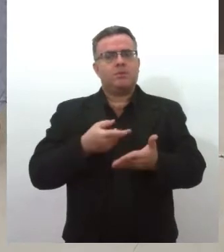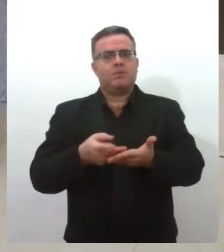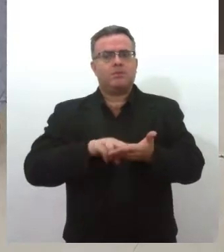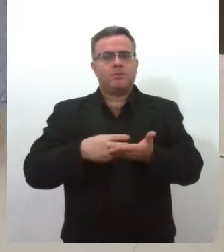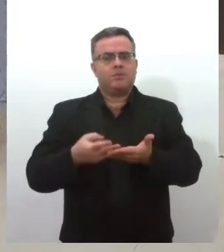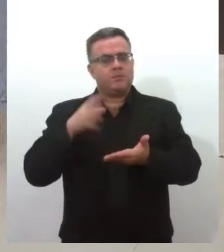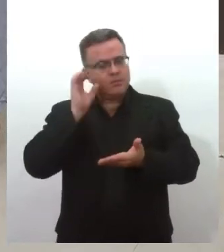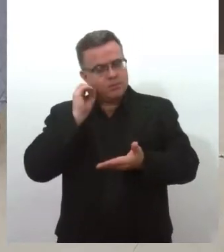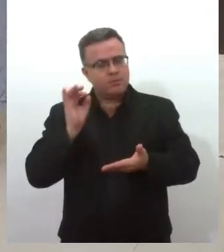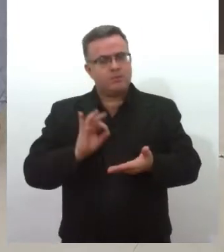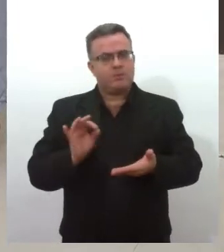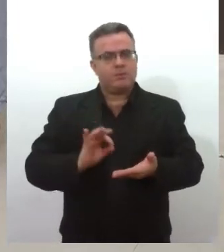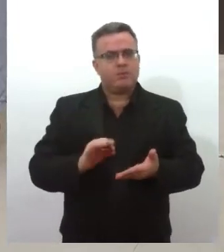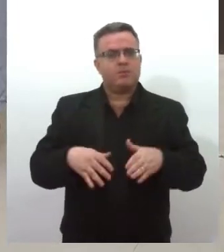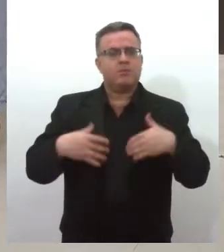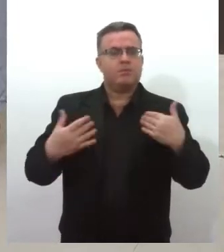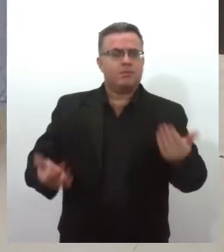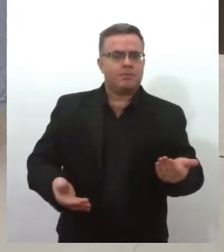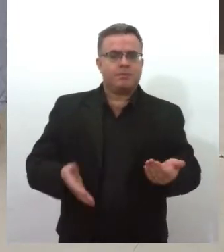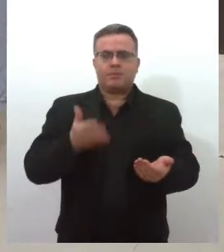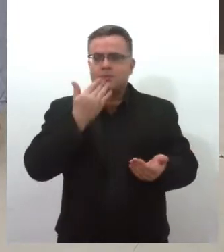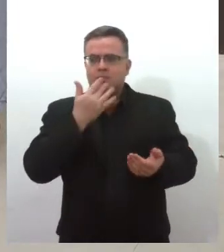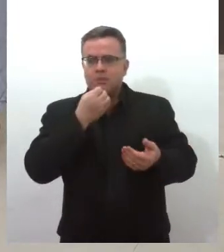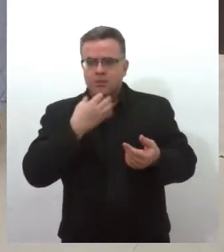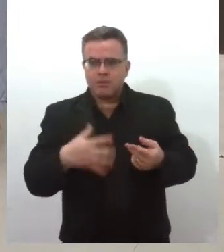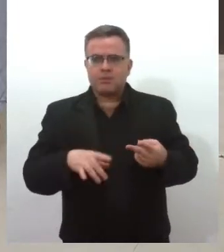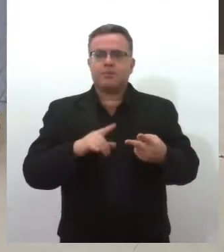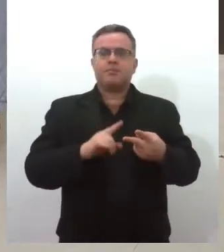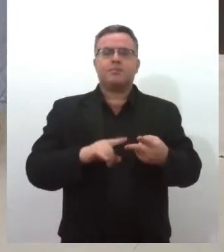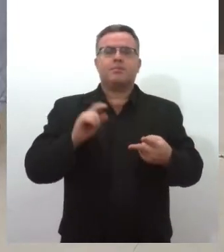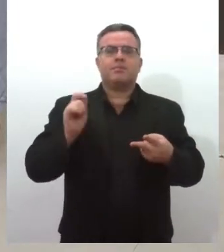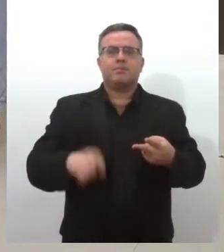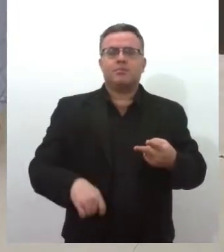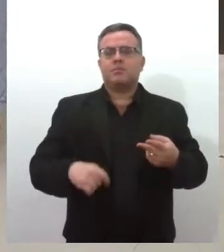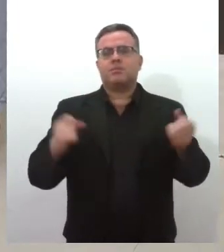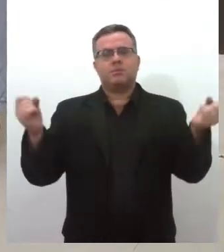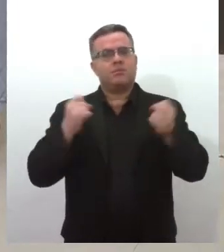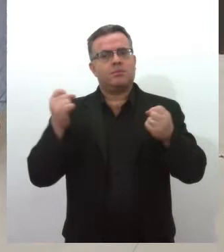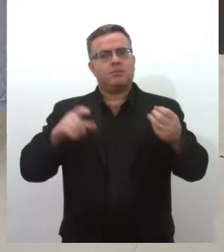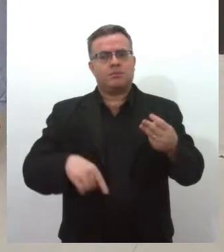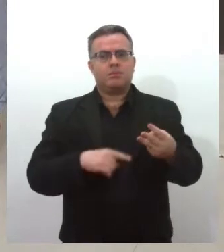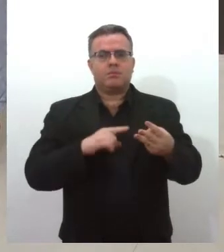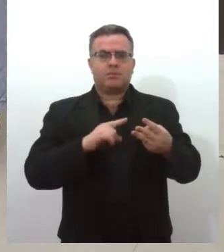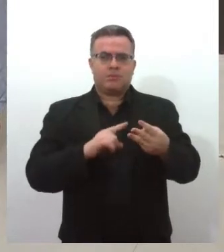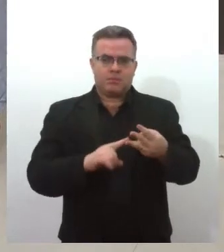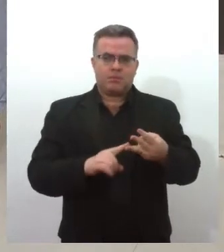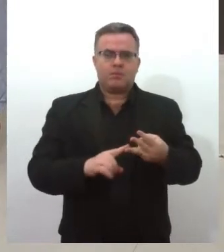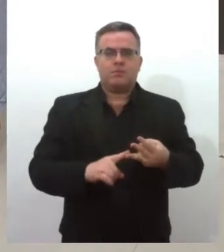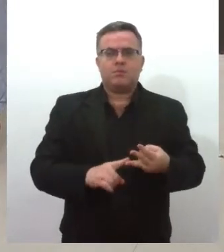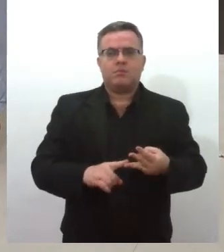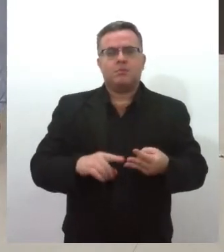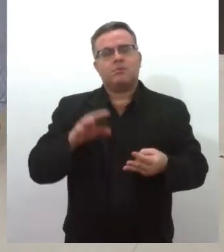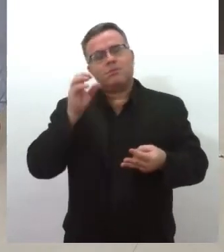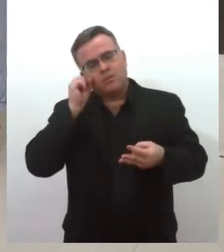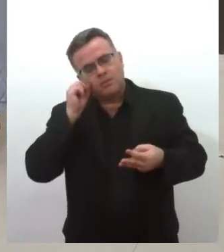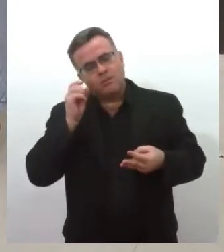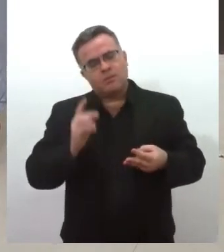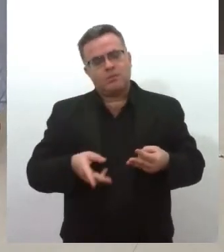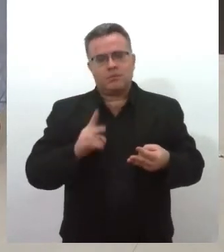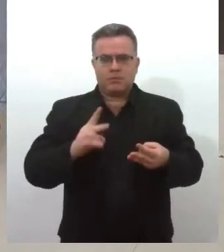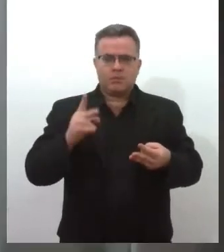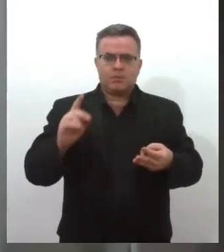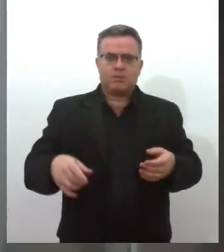vida saudável, uma alimentação equilibrada, uma prática regular de atividade física e o sono. E, claro, que